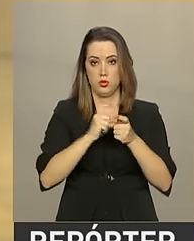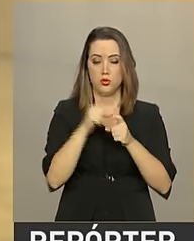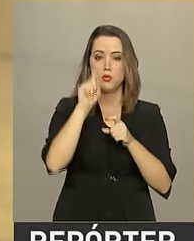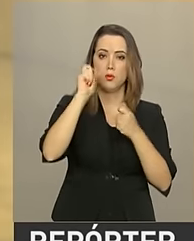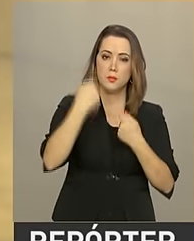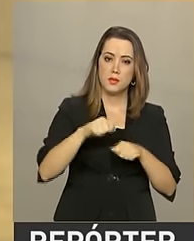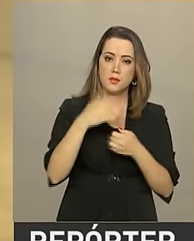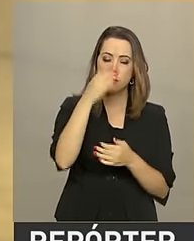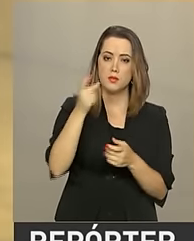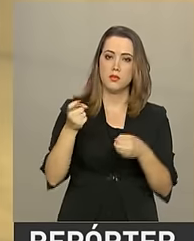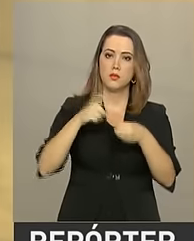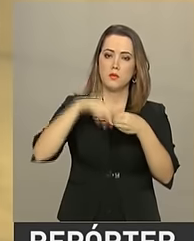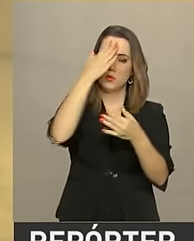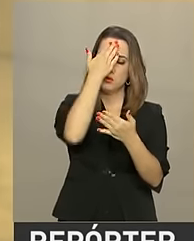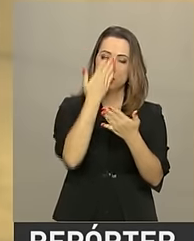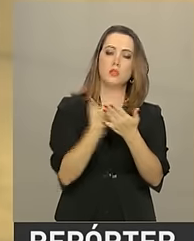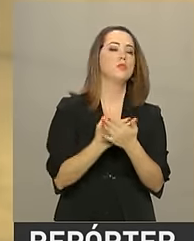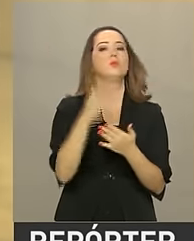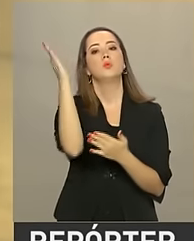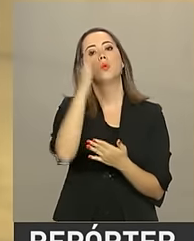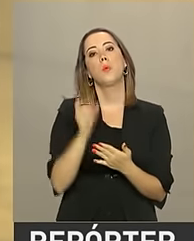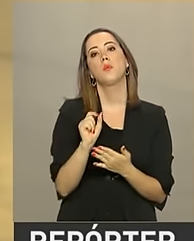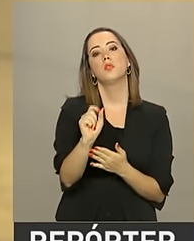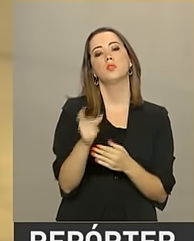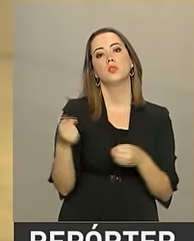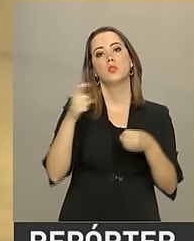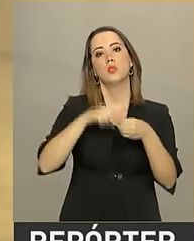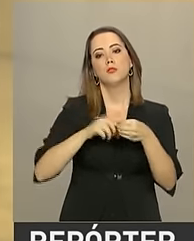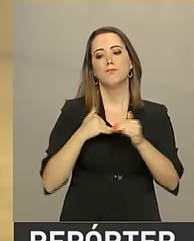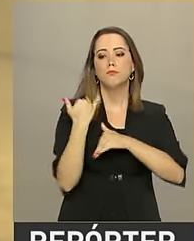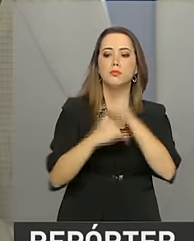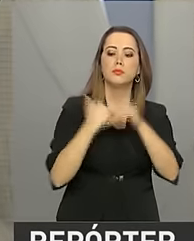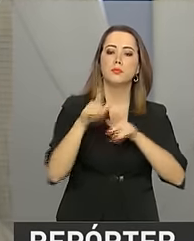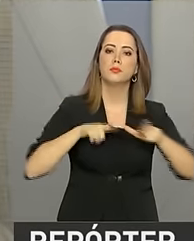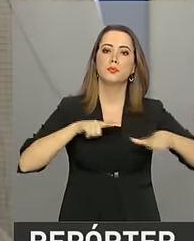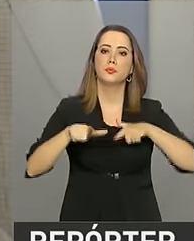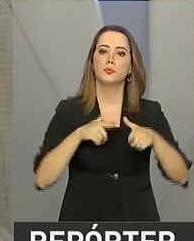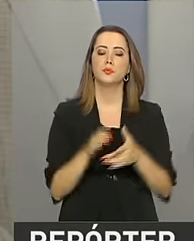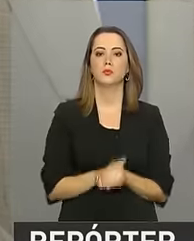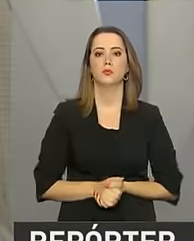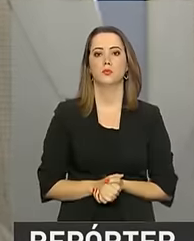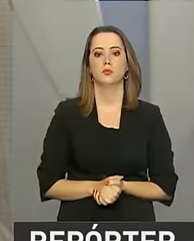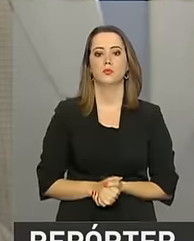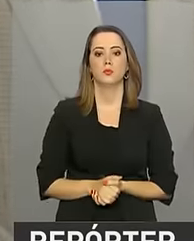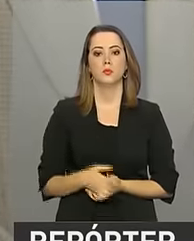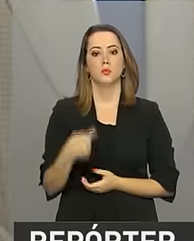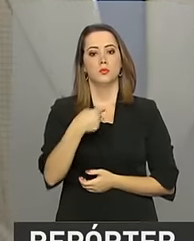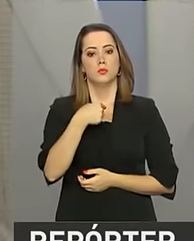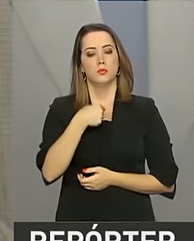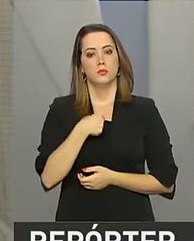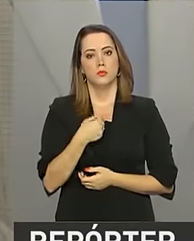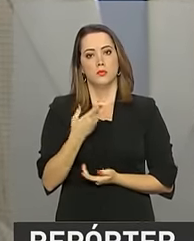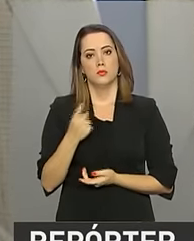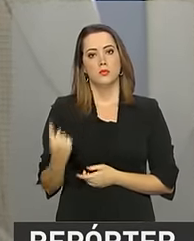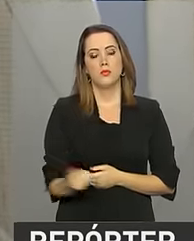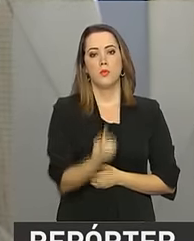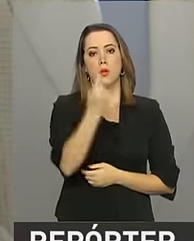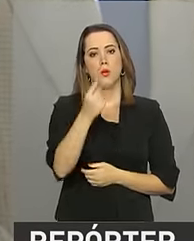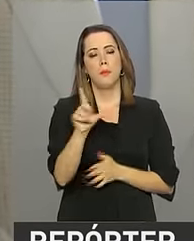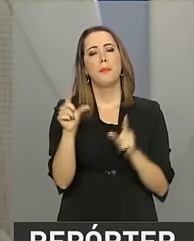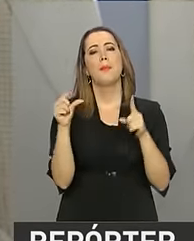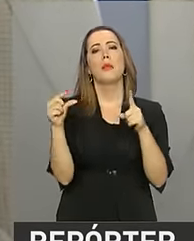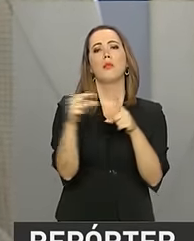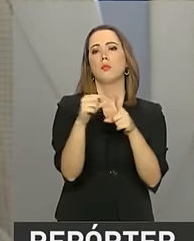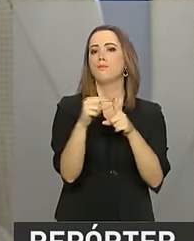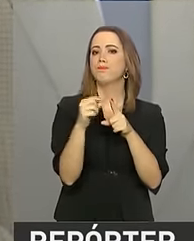a credibilidade do Brasil, atrair investimentos e voltar a gerar empregos. Em minha primeira palavra